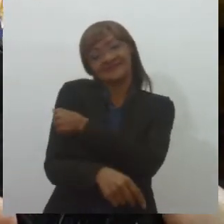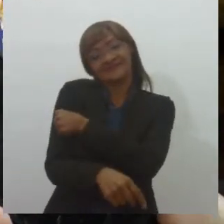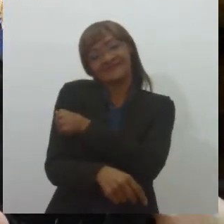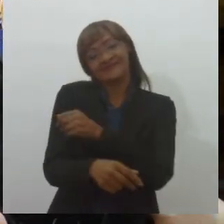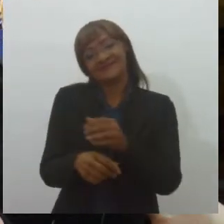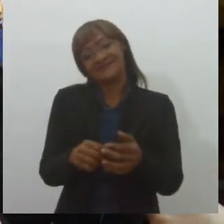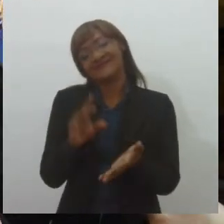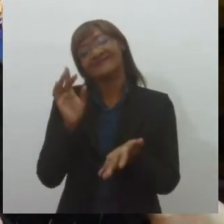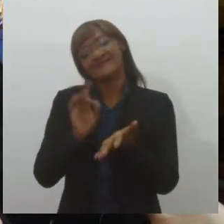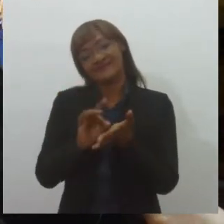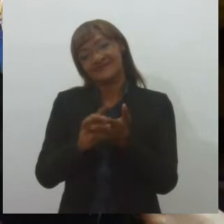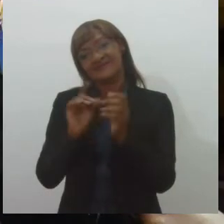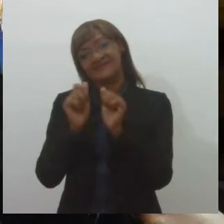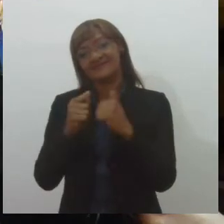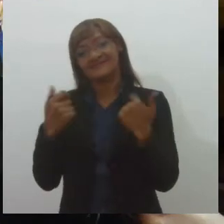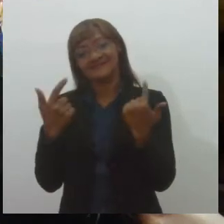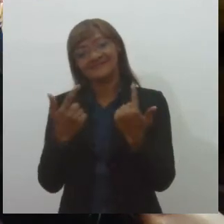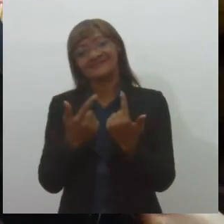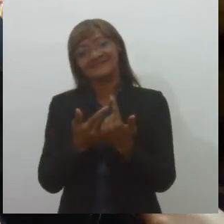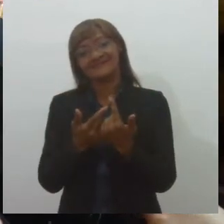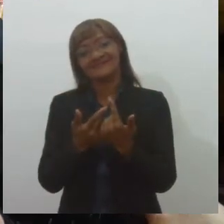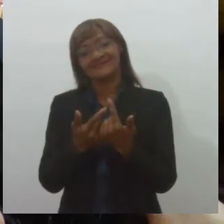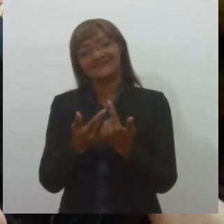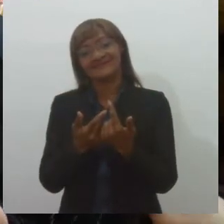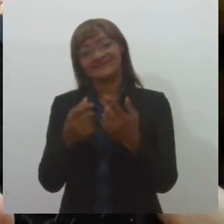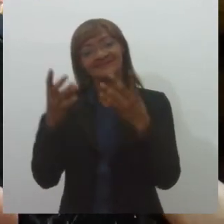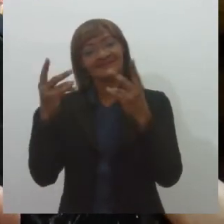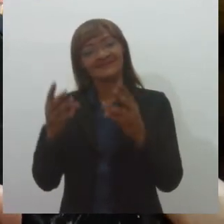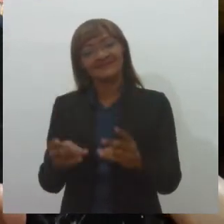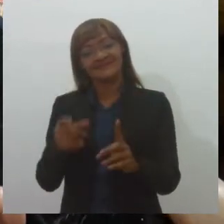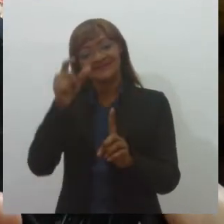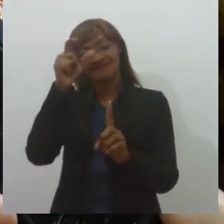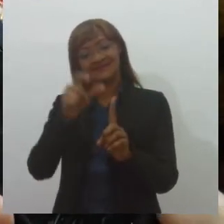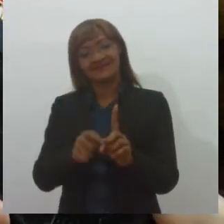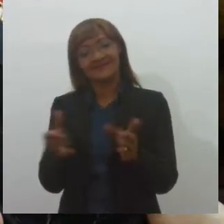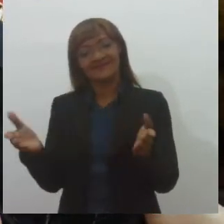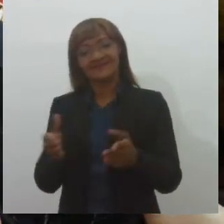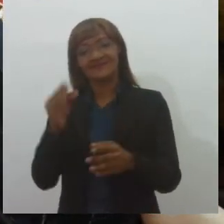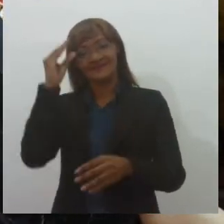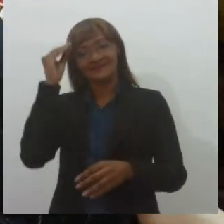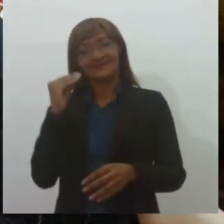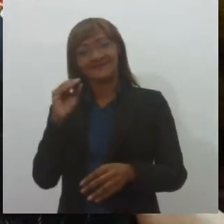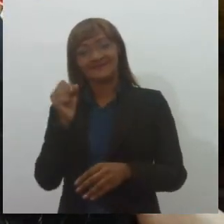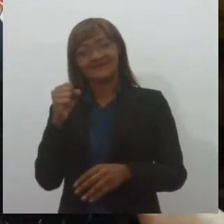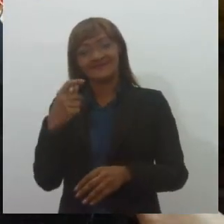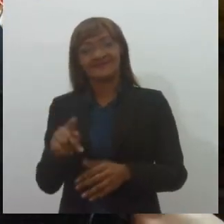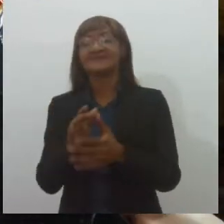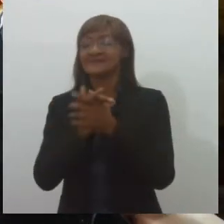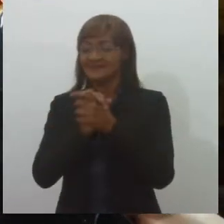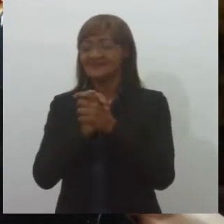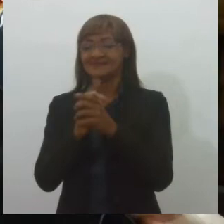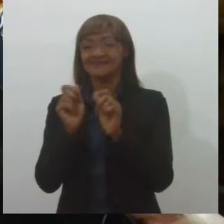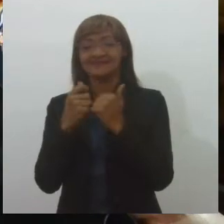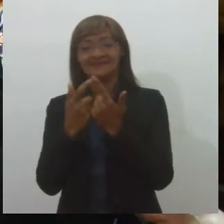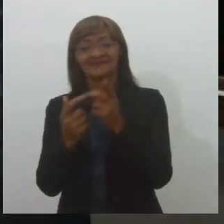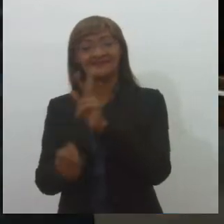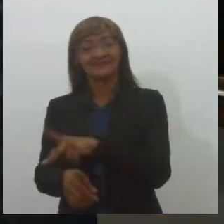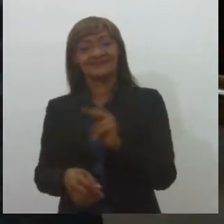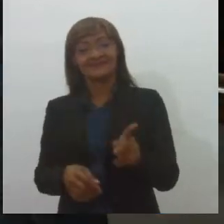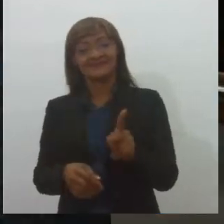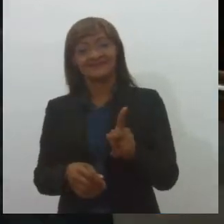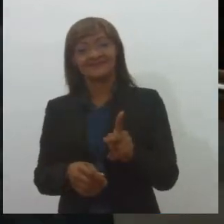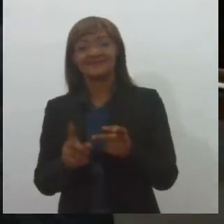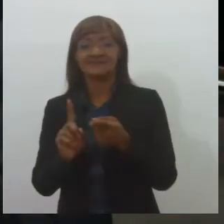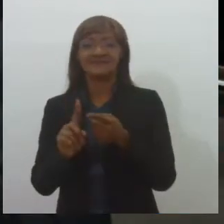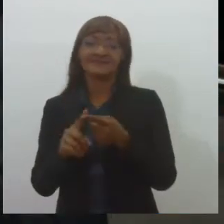mais do que justo que Assembleia de fila ele como transferir hoje dentro dos cidadãos sergipanos Parabéns assembleia e parabéns o professor salo